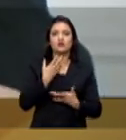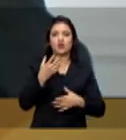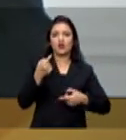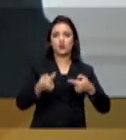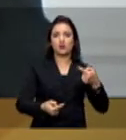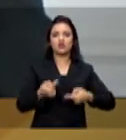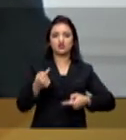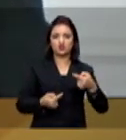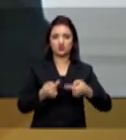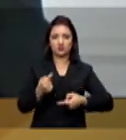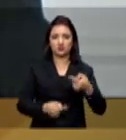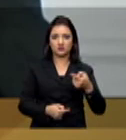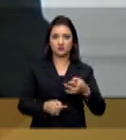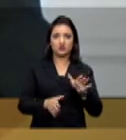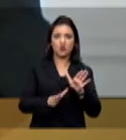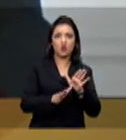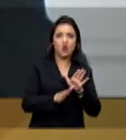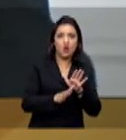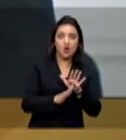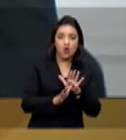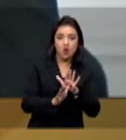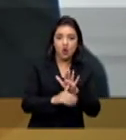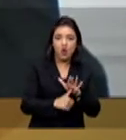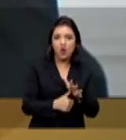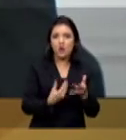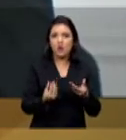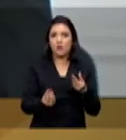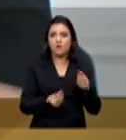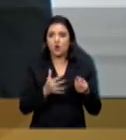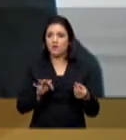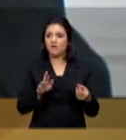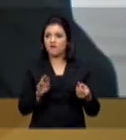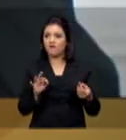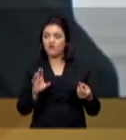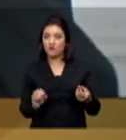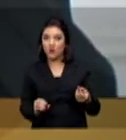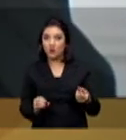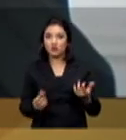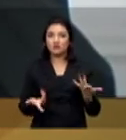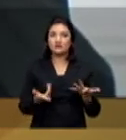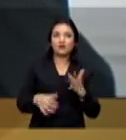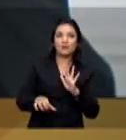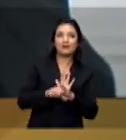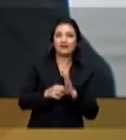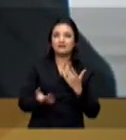qualificado e roubo, que as sanções seriam muito próximas. E